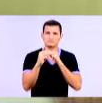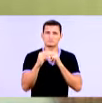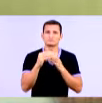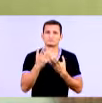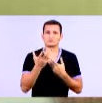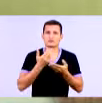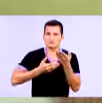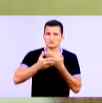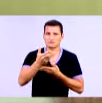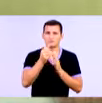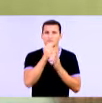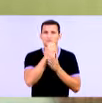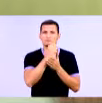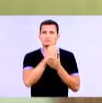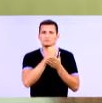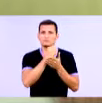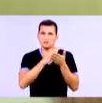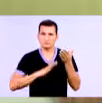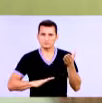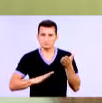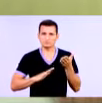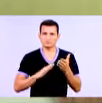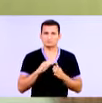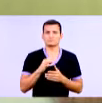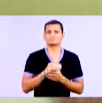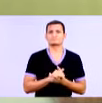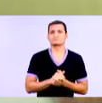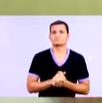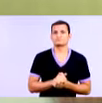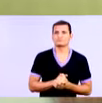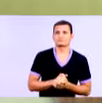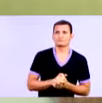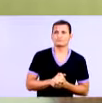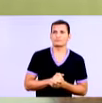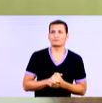foram algumas interações que nós tivemos aqui no bate-papo, né?